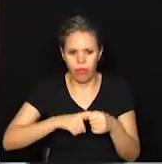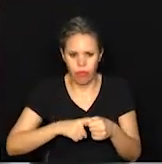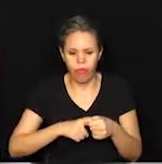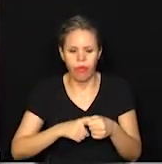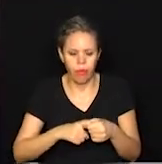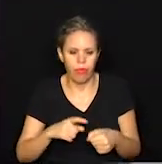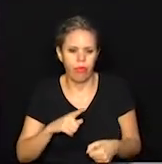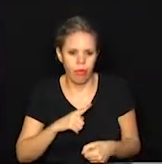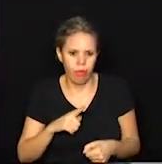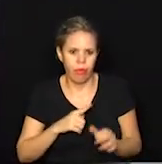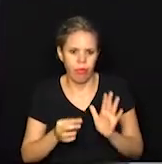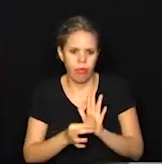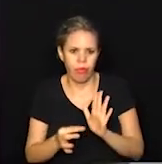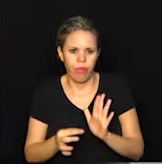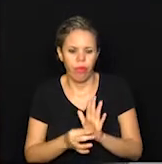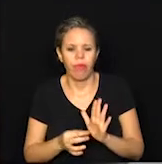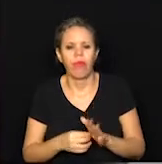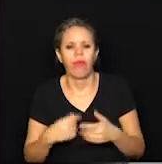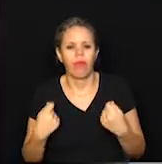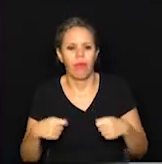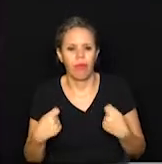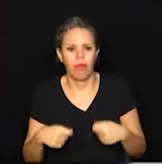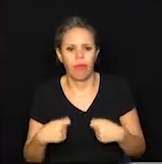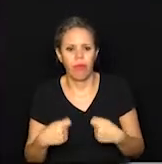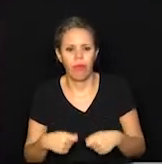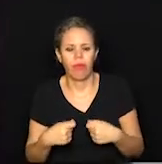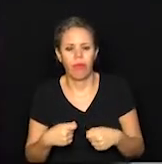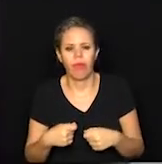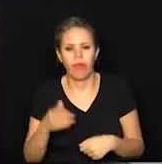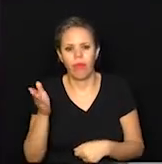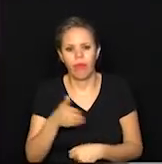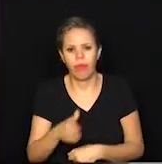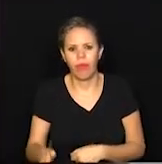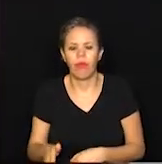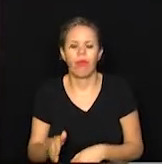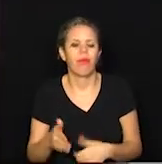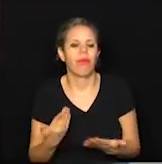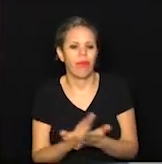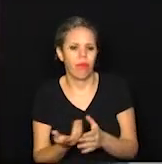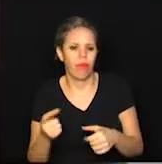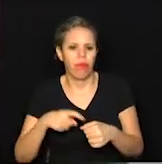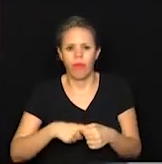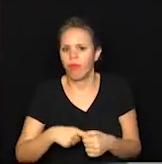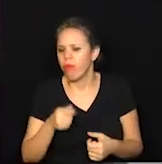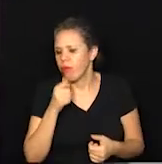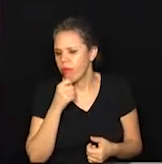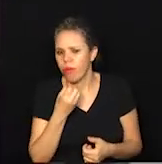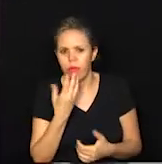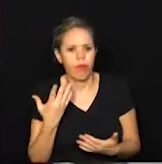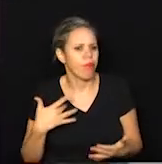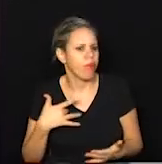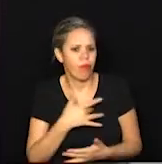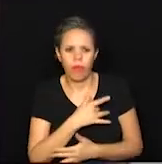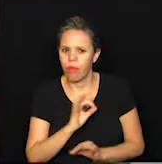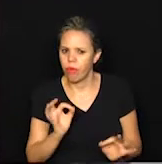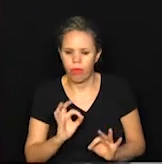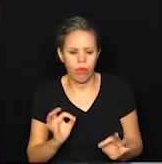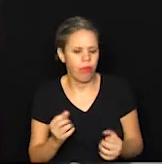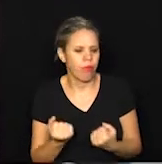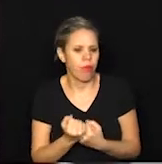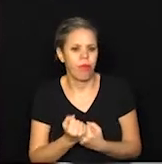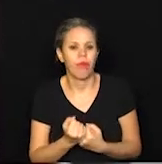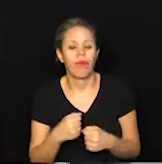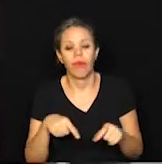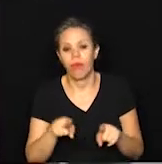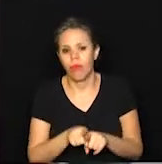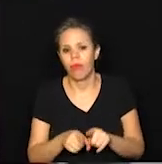temos manifestado aí a necessidade do adiamento, enfim, que a gente não está numa situação sanitária favorável, mas também